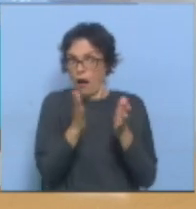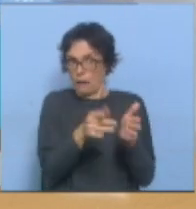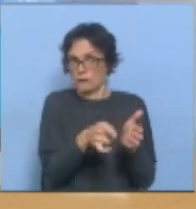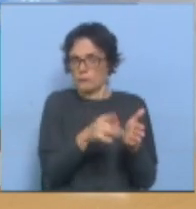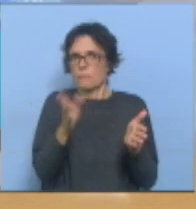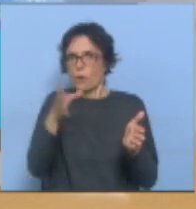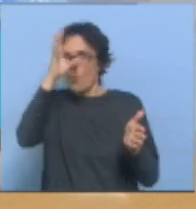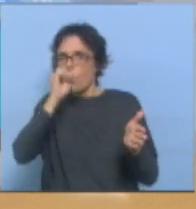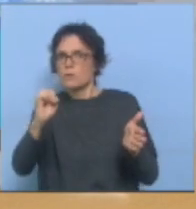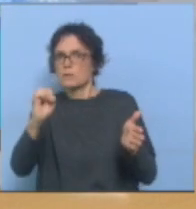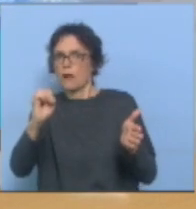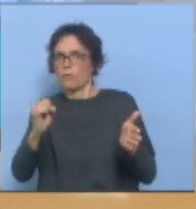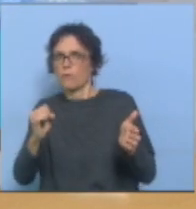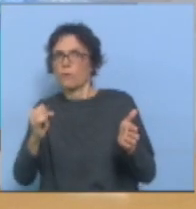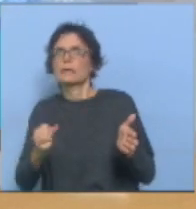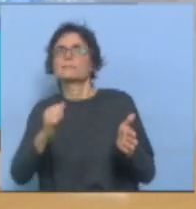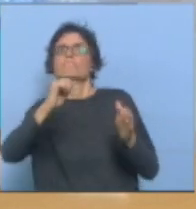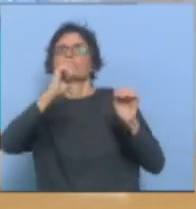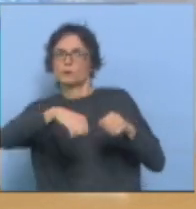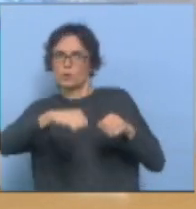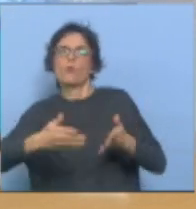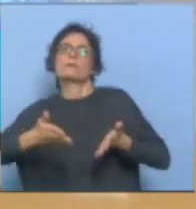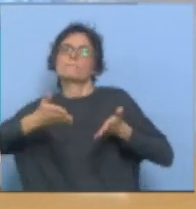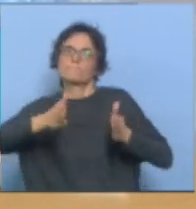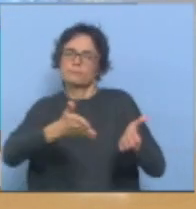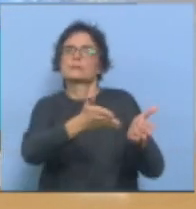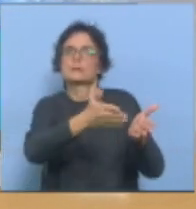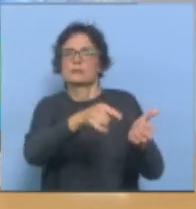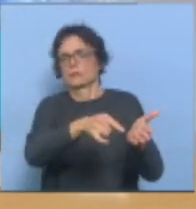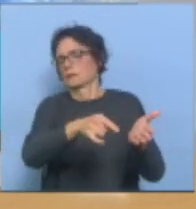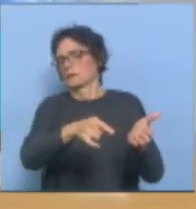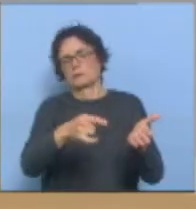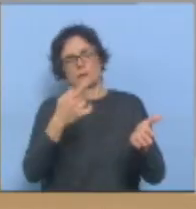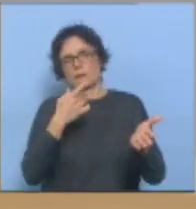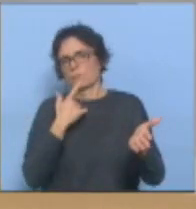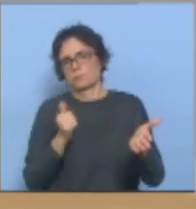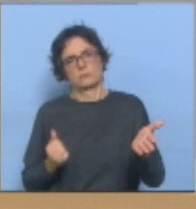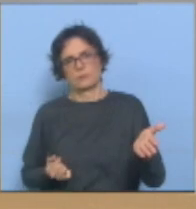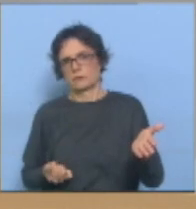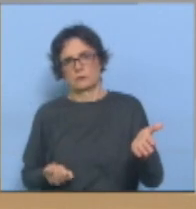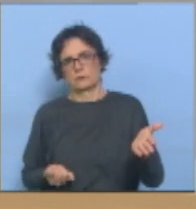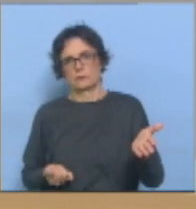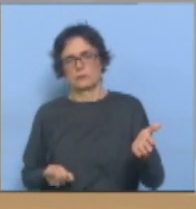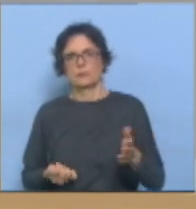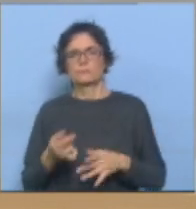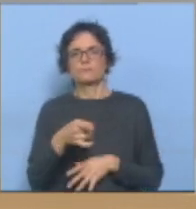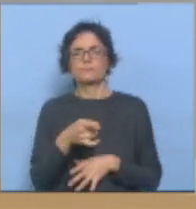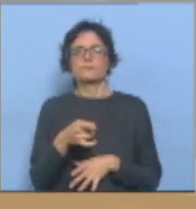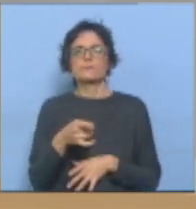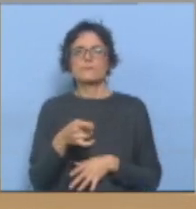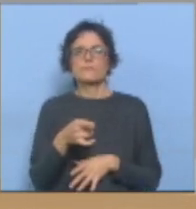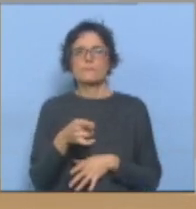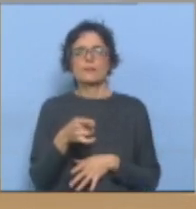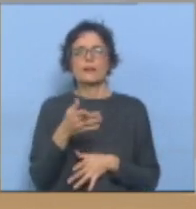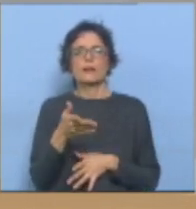podia acontecer. O Estado tem que fornecer o contrário, tem que fornecer acompanhamento onde ele falta, não é? Na sua experiência, acredito que